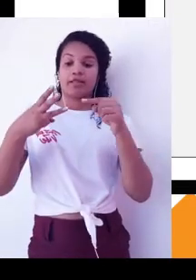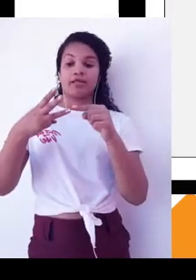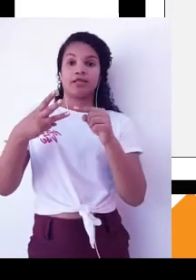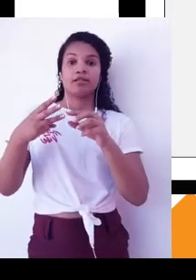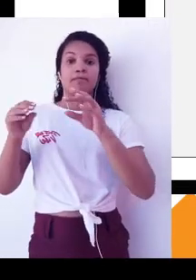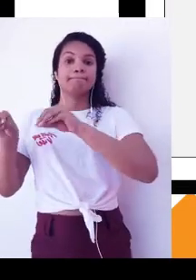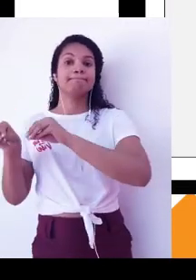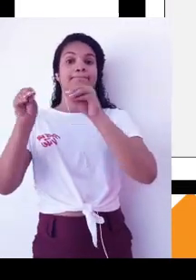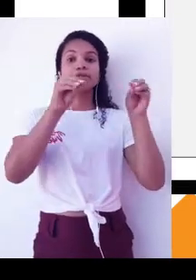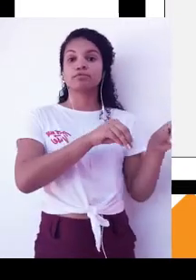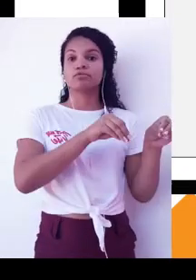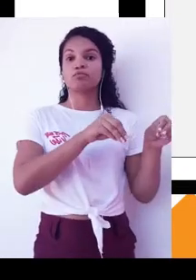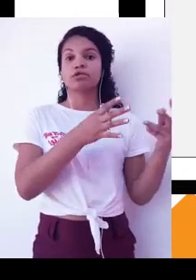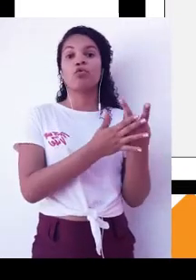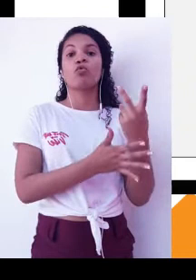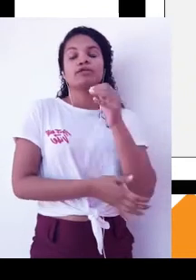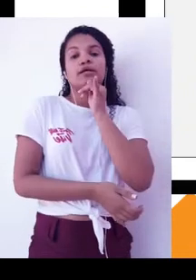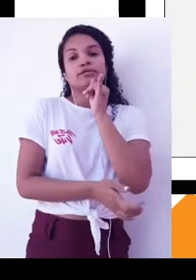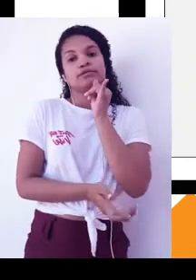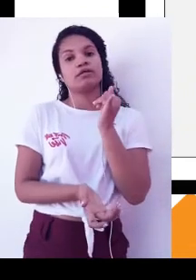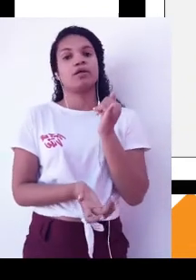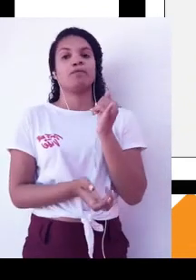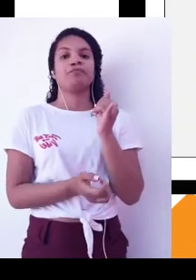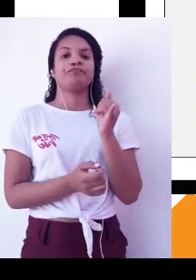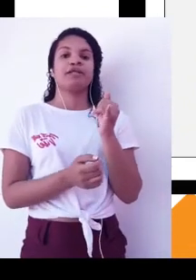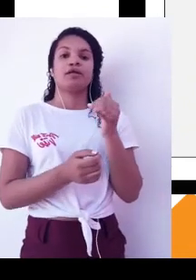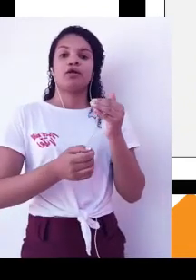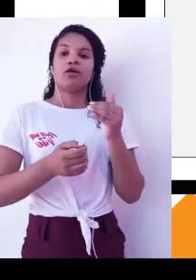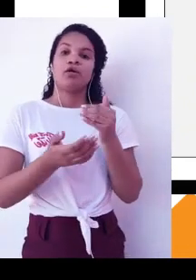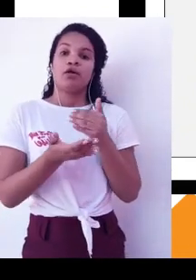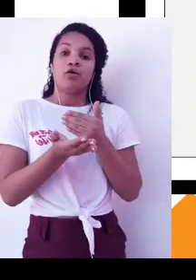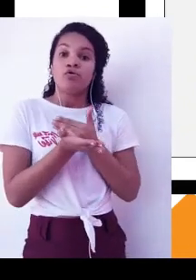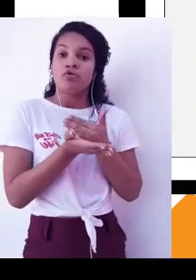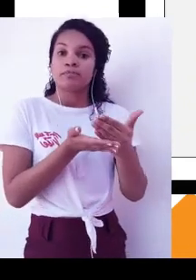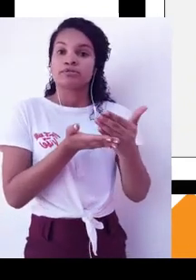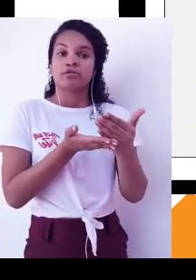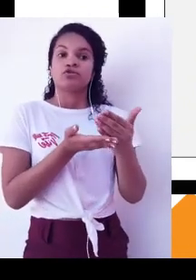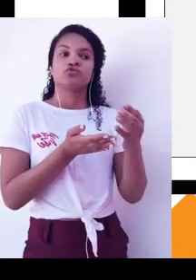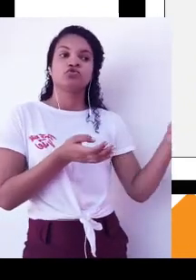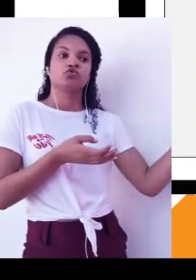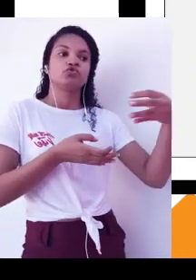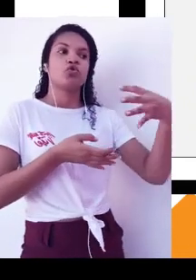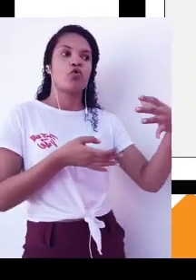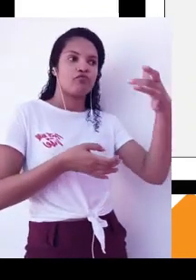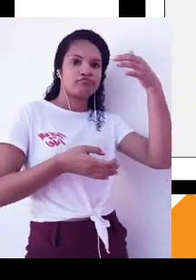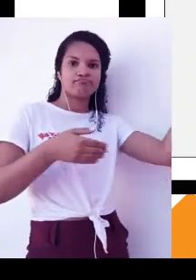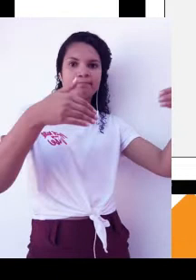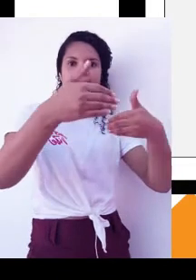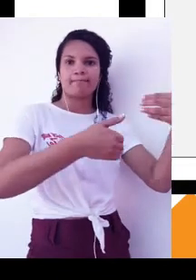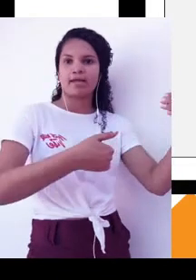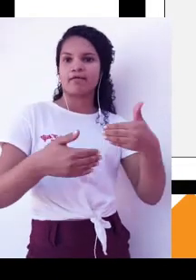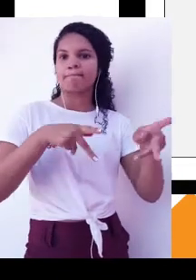acontece, nesse caso, a entrada de novos genes em uma população. Então, esses